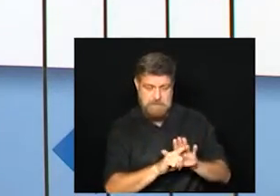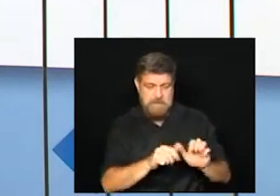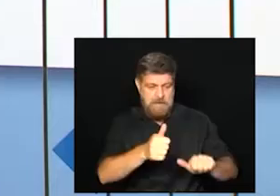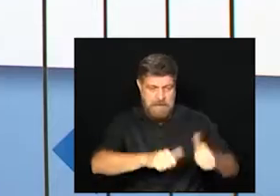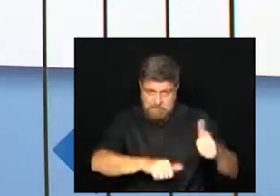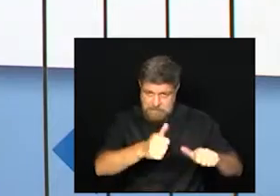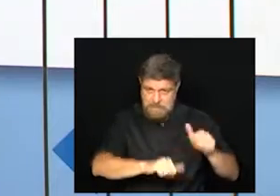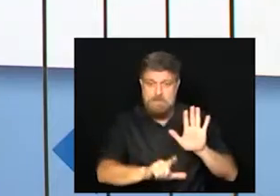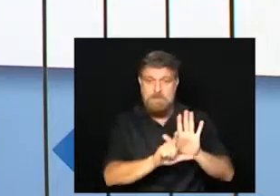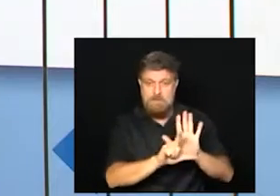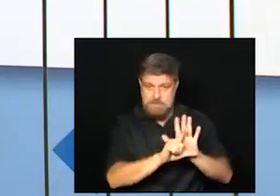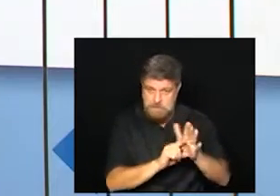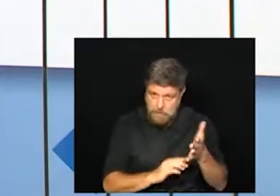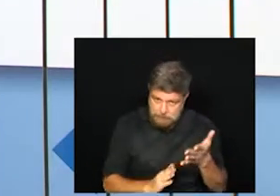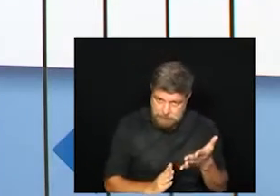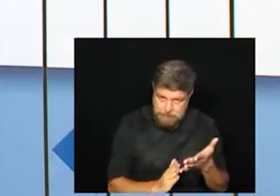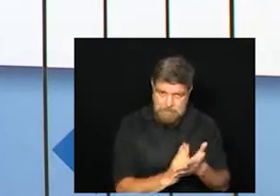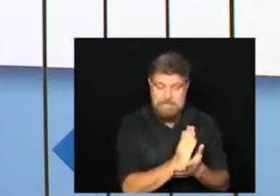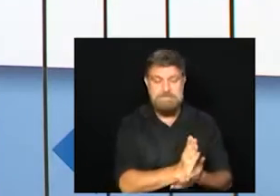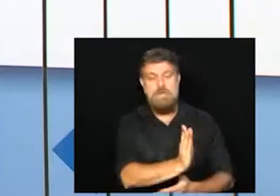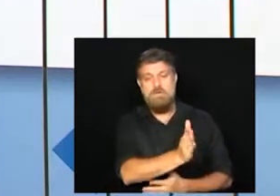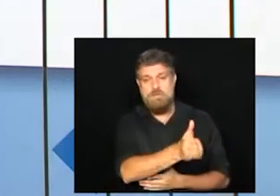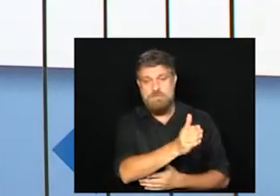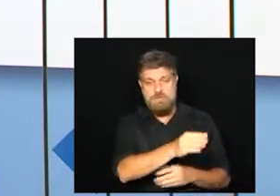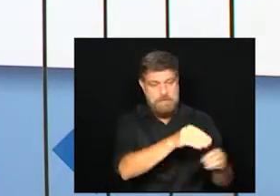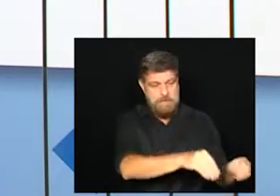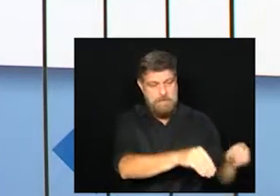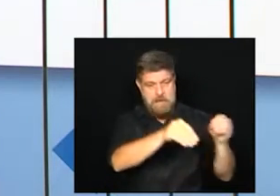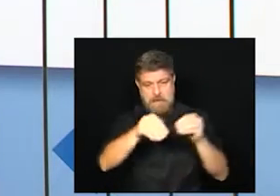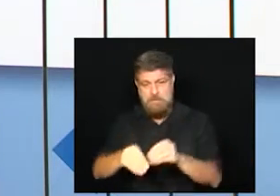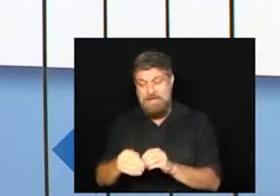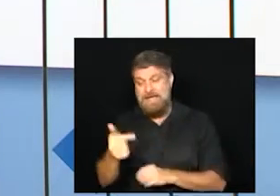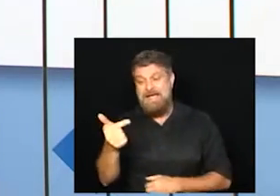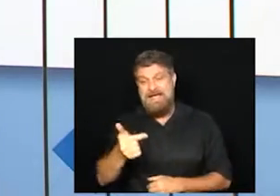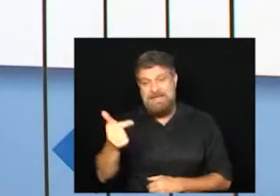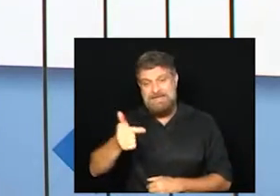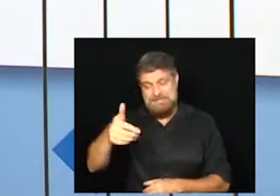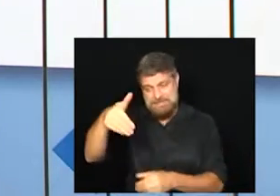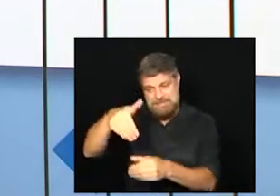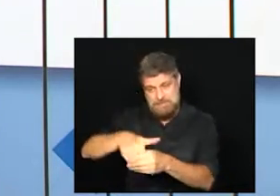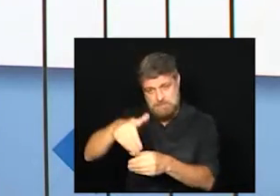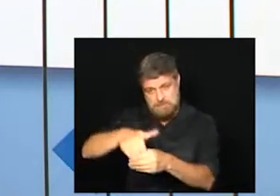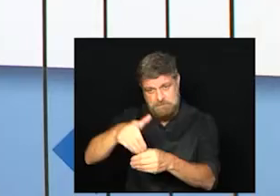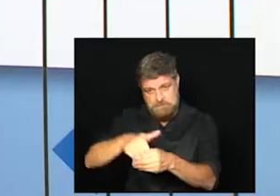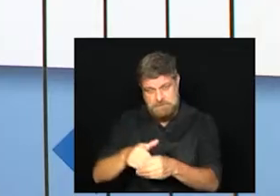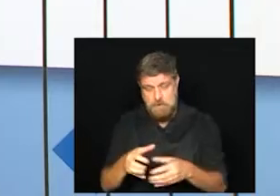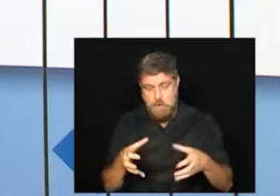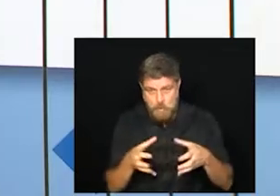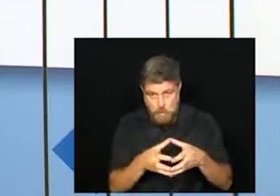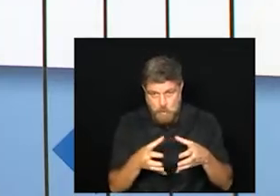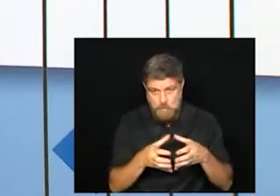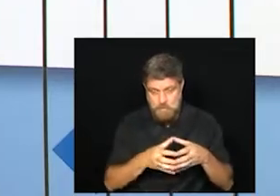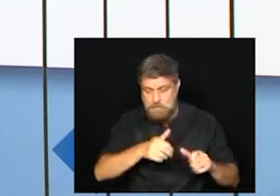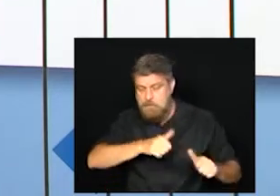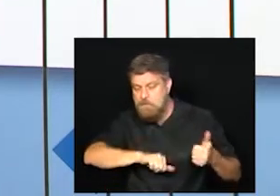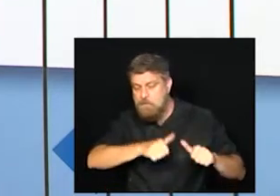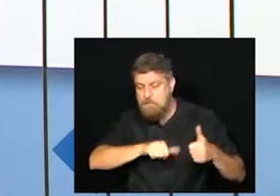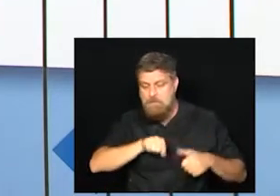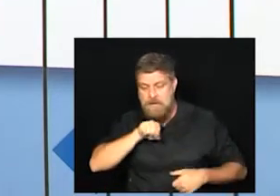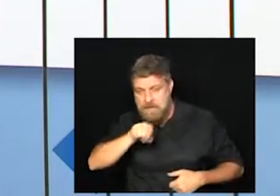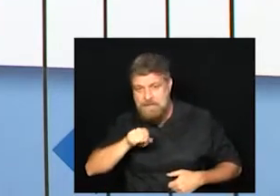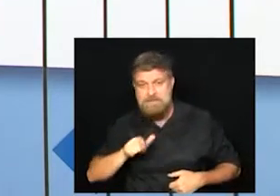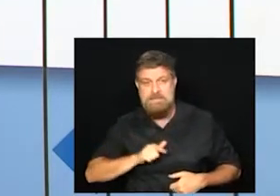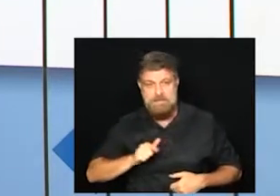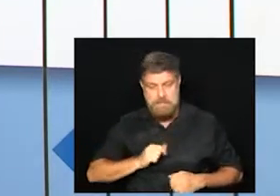já passaram por um primeiro turno de votação e agora, com parecer das comissões de mérito, é que esses